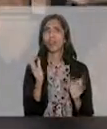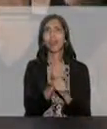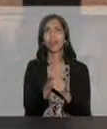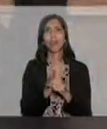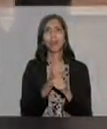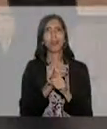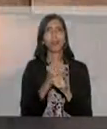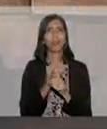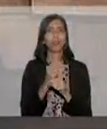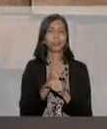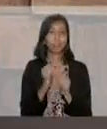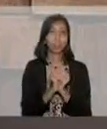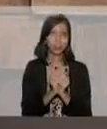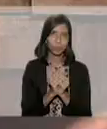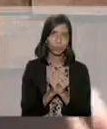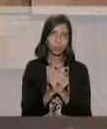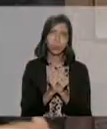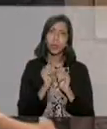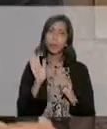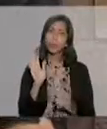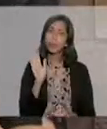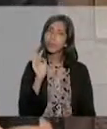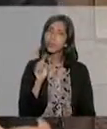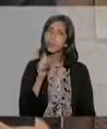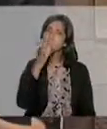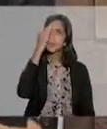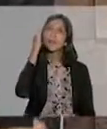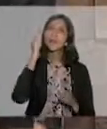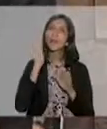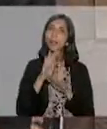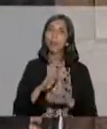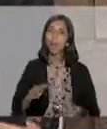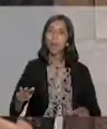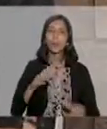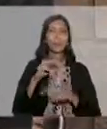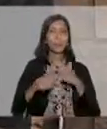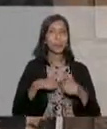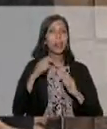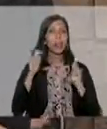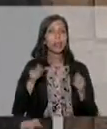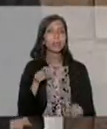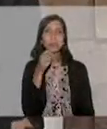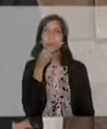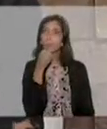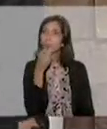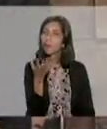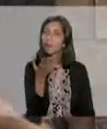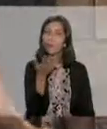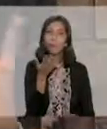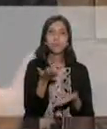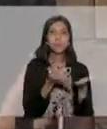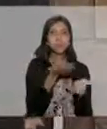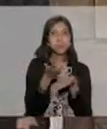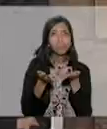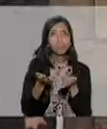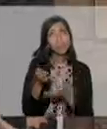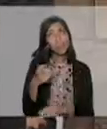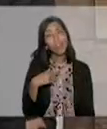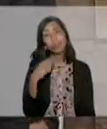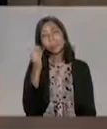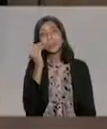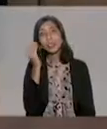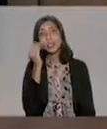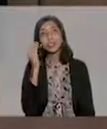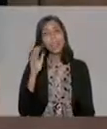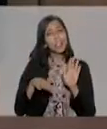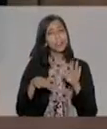tinha trabalhado anos a fio juntas. Mas você é uma pessoa muito tranquila também para trabalhar, né? Assim, eu acho que você é muito generosa na maneira de ser